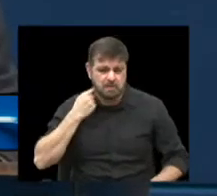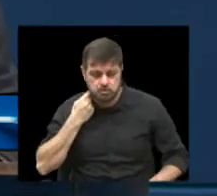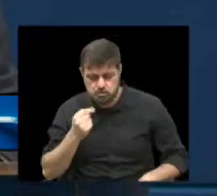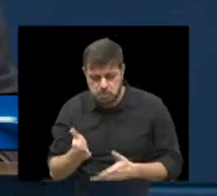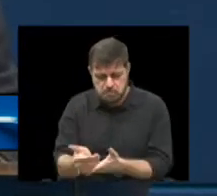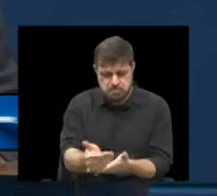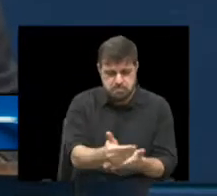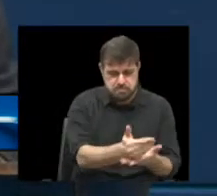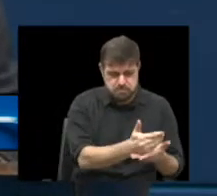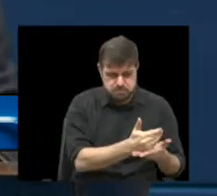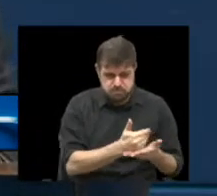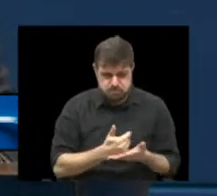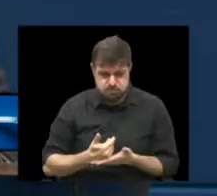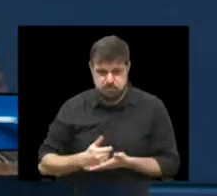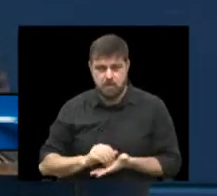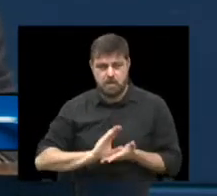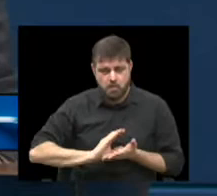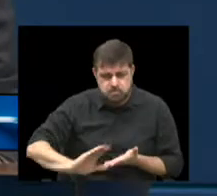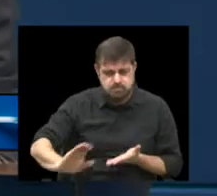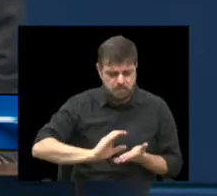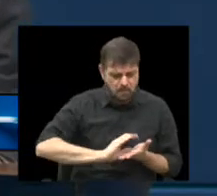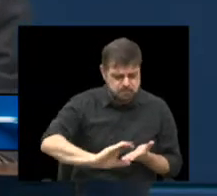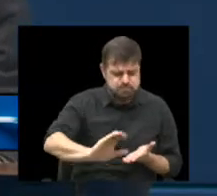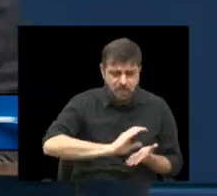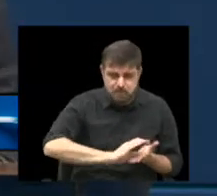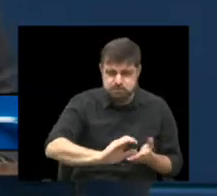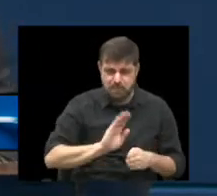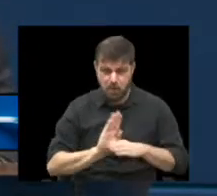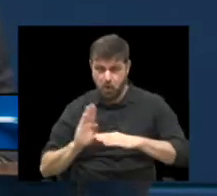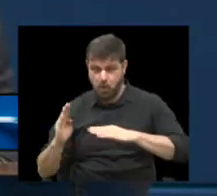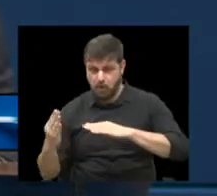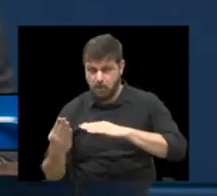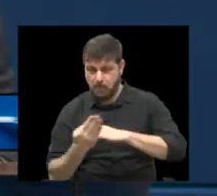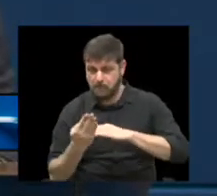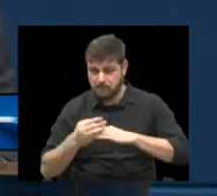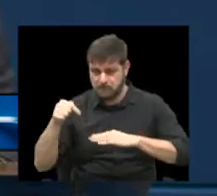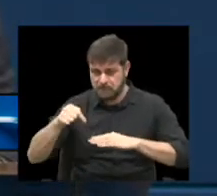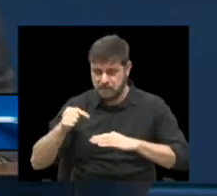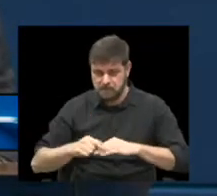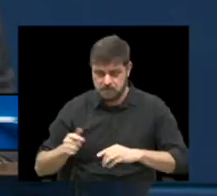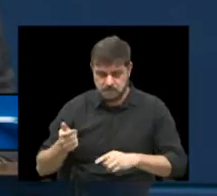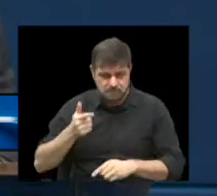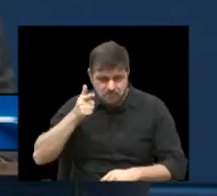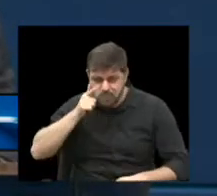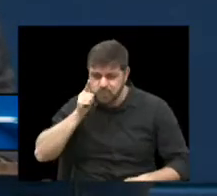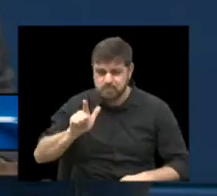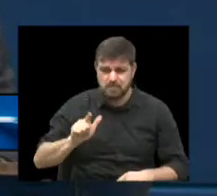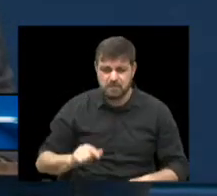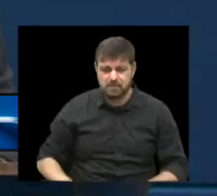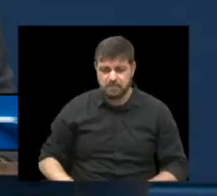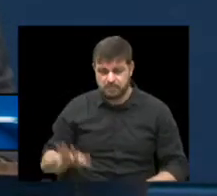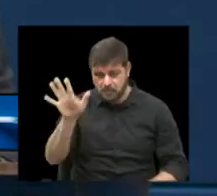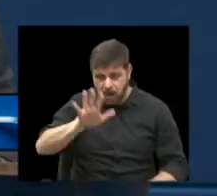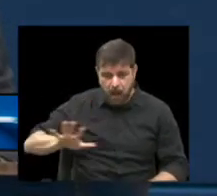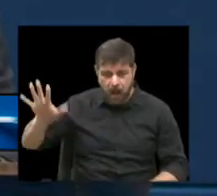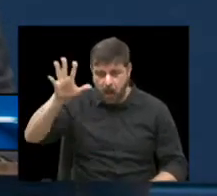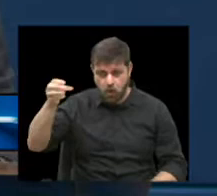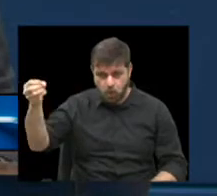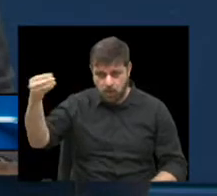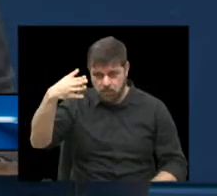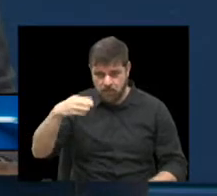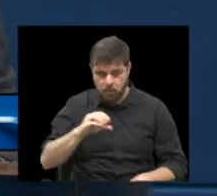26 milhões em outros investimentos. Os bairros contemplados são Jardim Nova Europa, Jardim